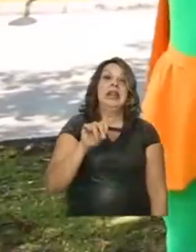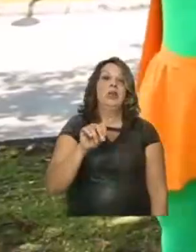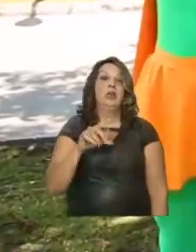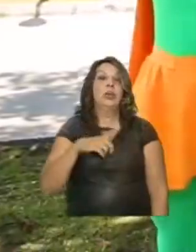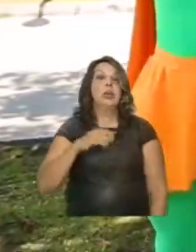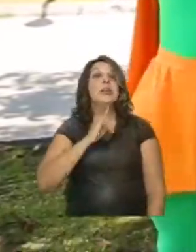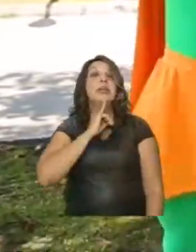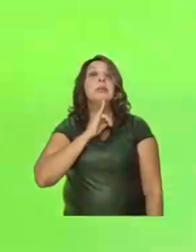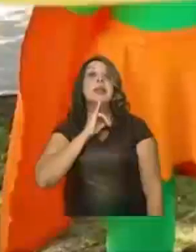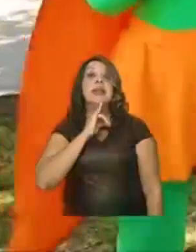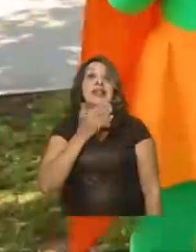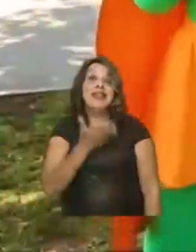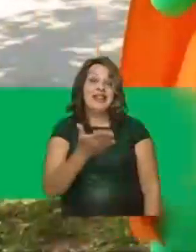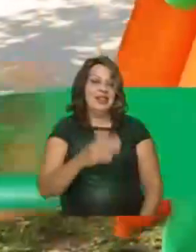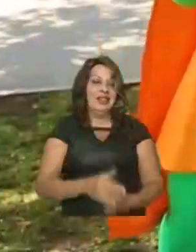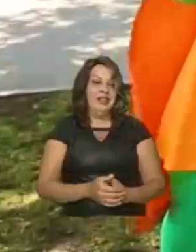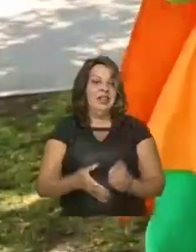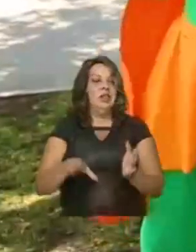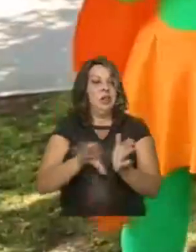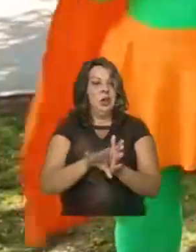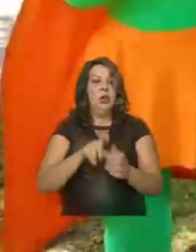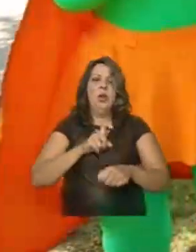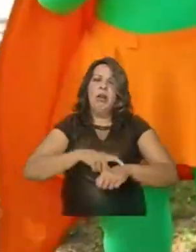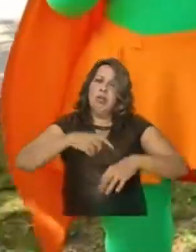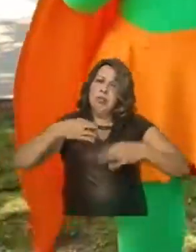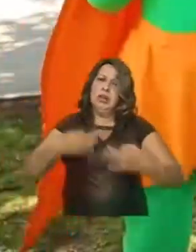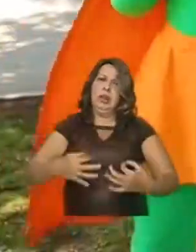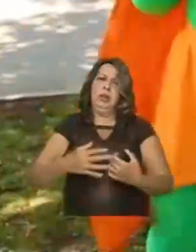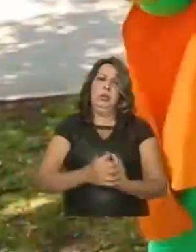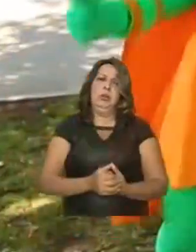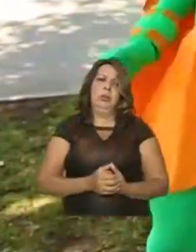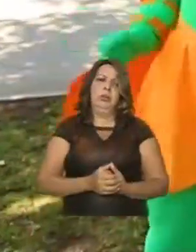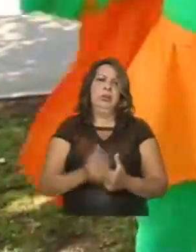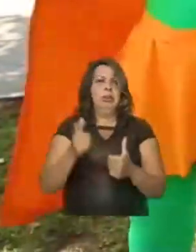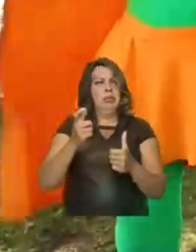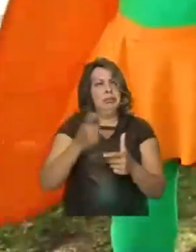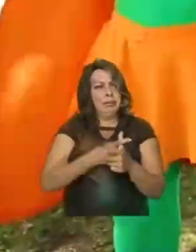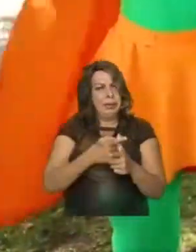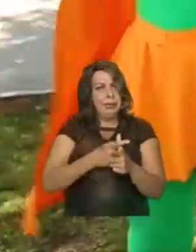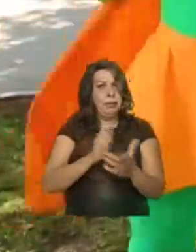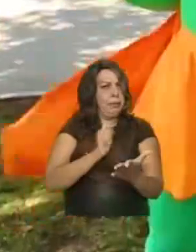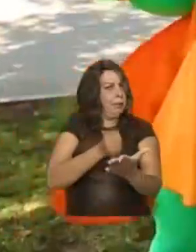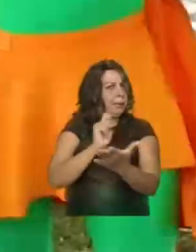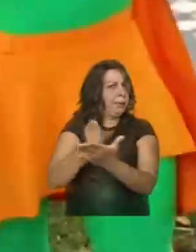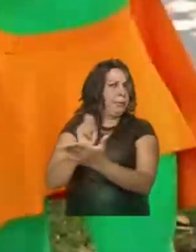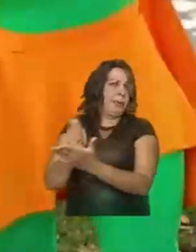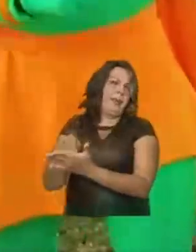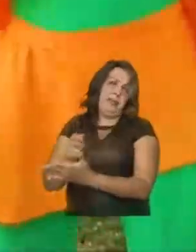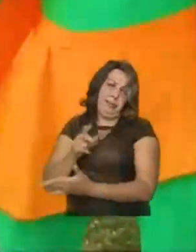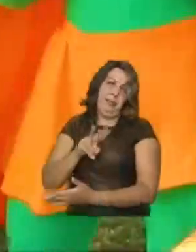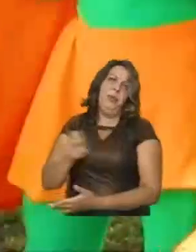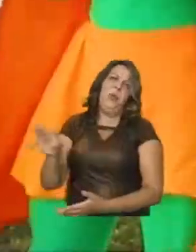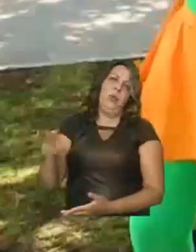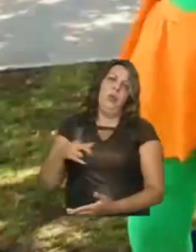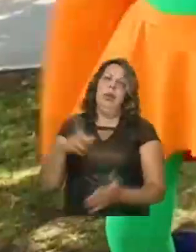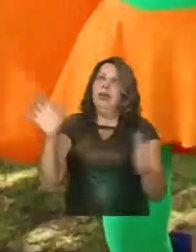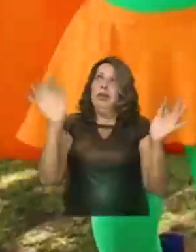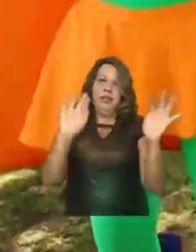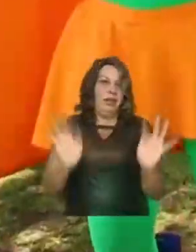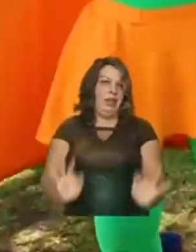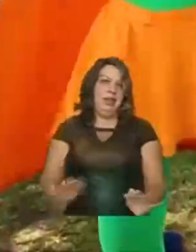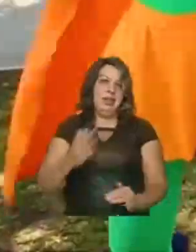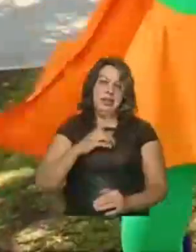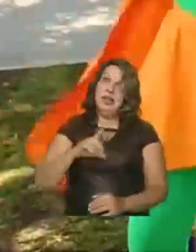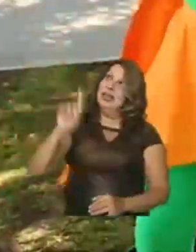de Itabaiana. Chegou no momento certo, né? Porque tinha umas dívidas para pagar e agora eu vou pagar minhas dívidas. Estou feliz, graças a Deus.